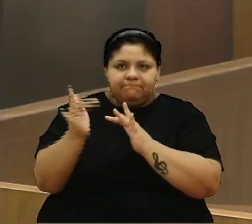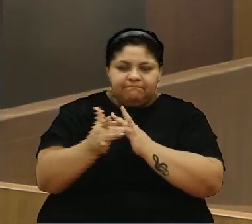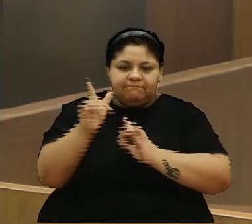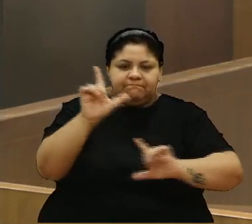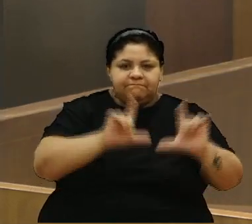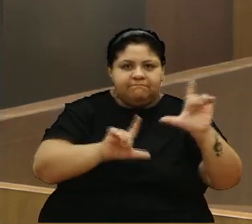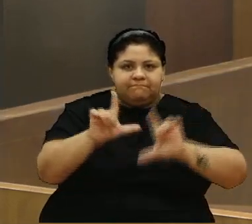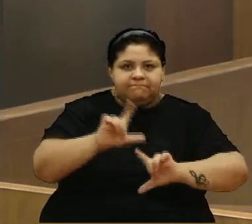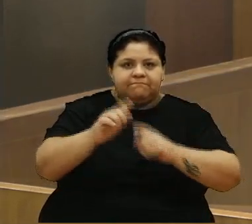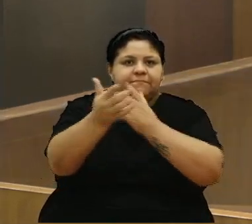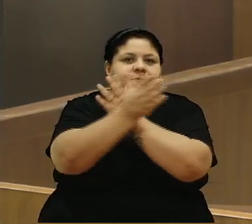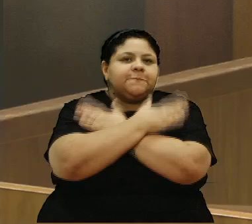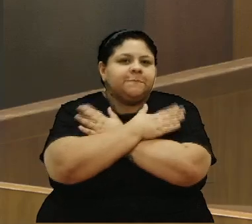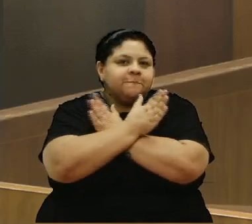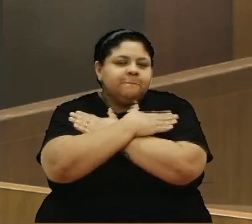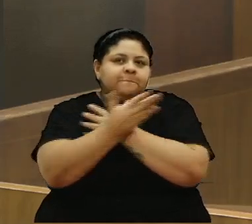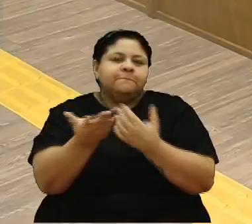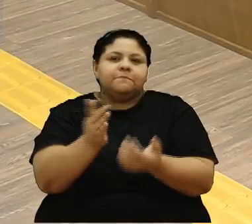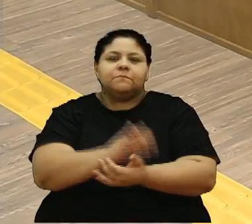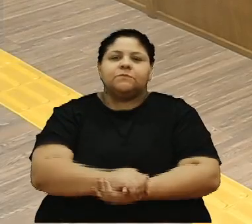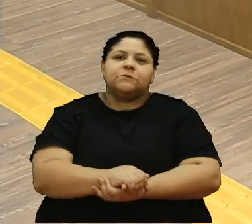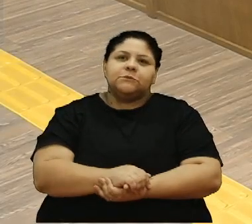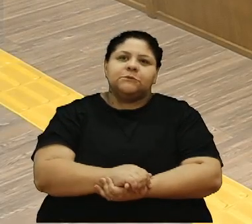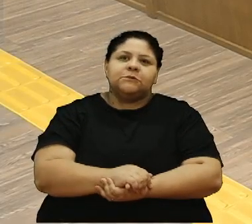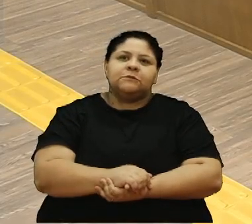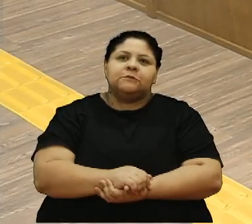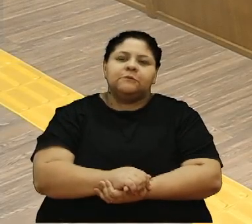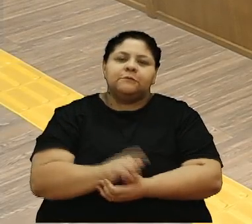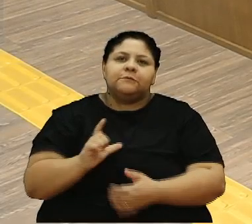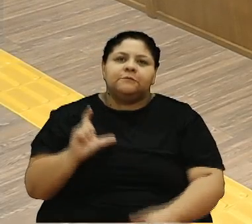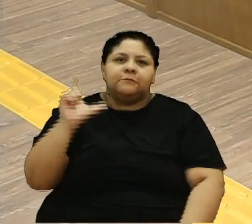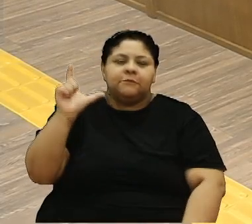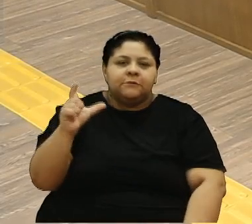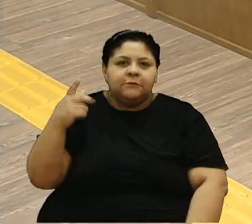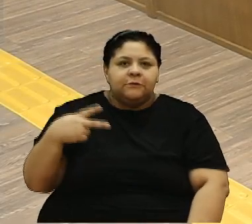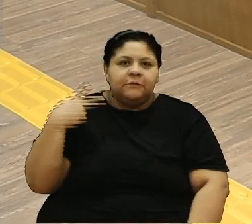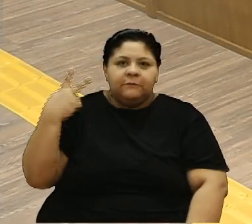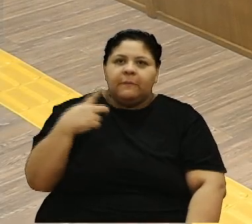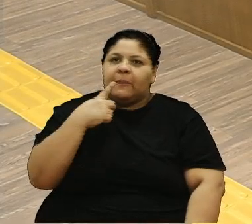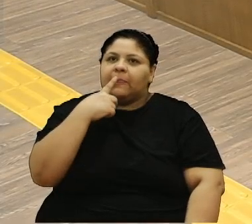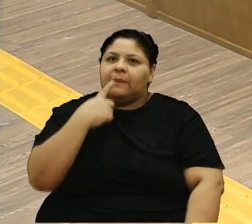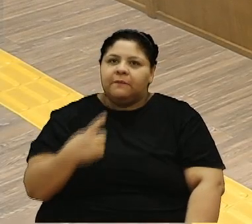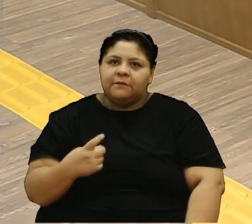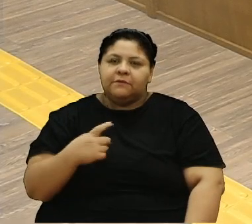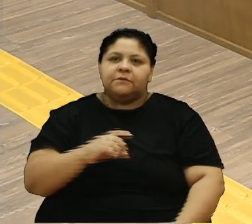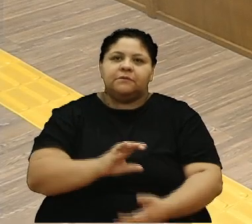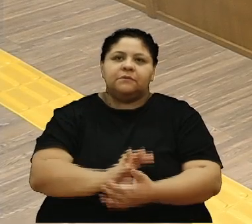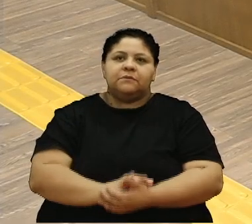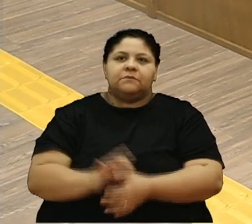Câmara. Um forte abraço. Obrigado, vereador Juliano Valim. Com a palavra, a vereadora Rose Frigeri.